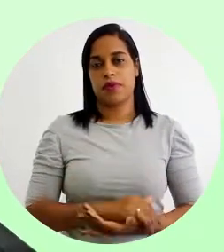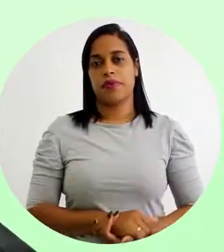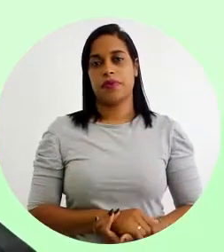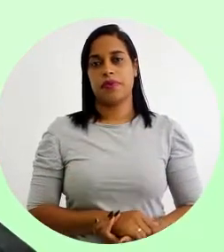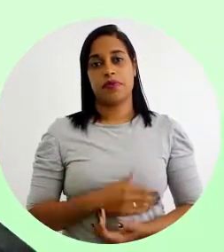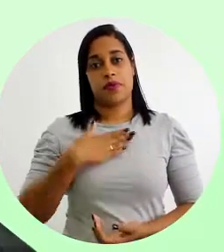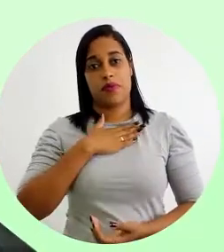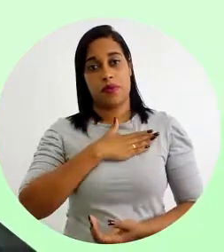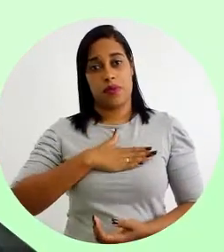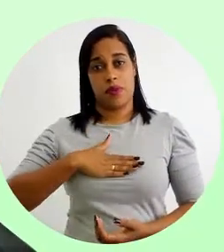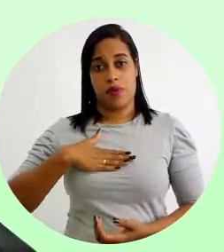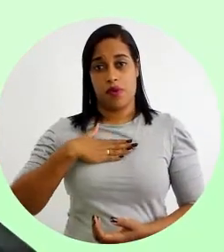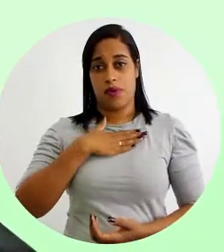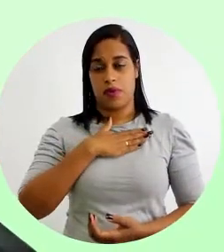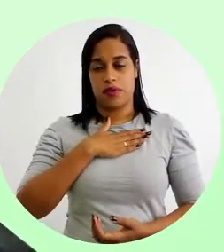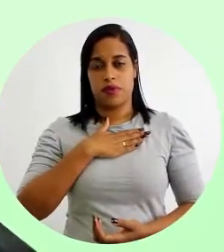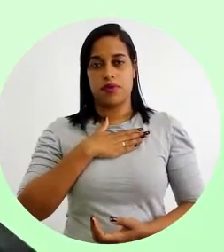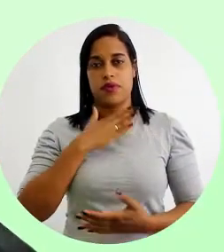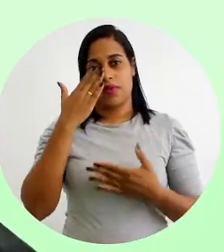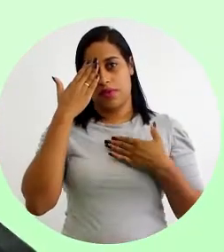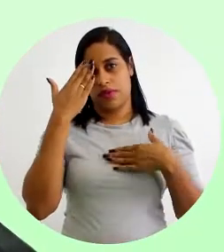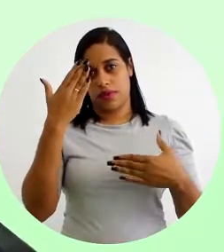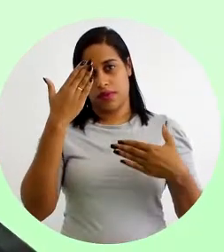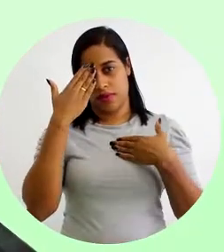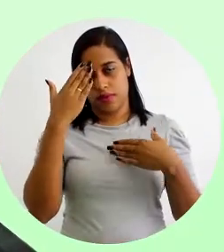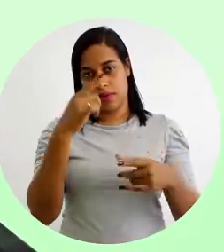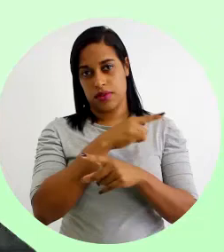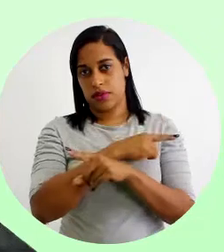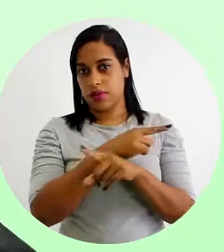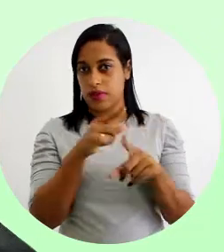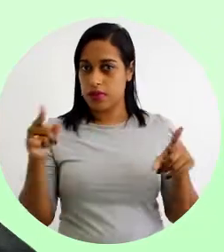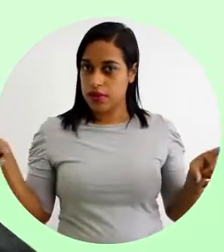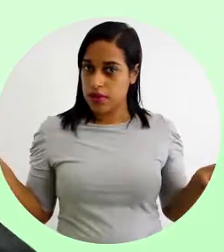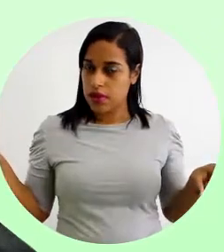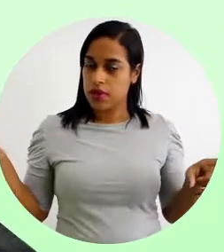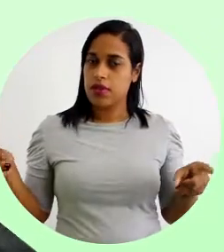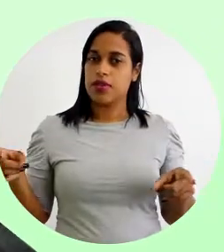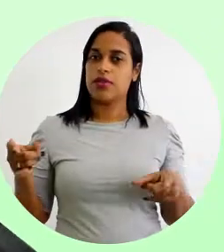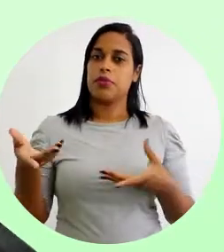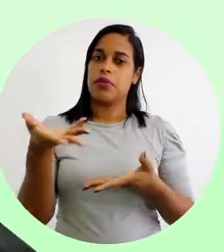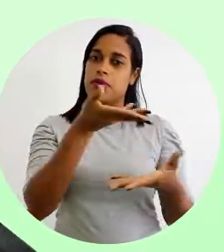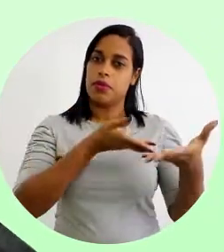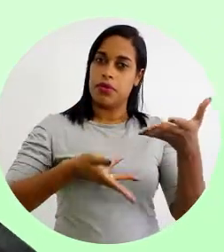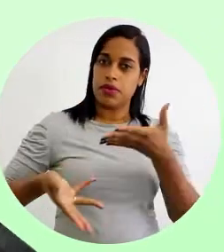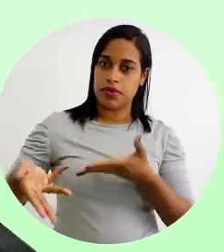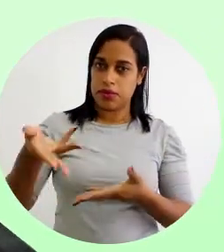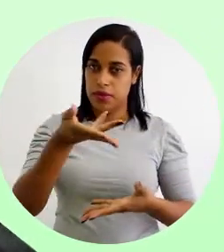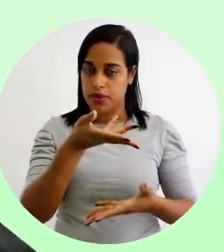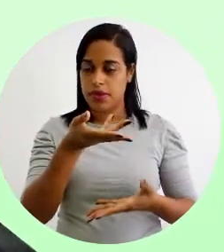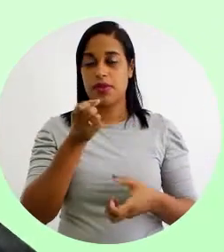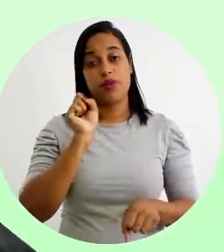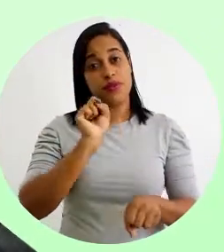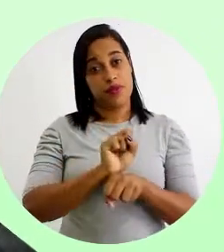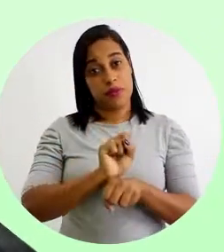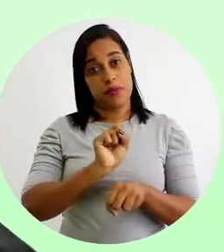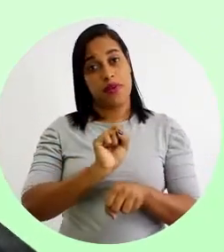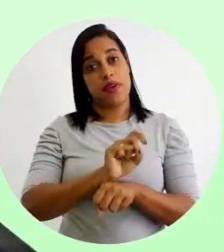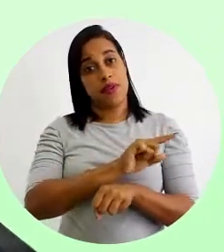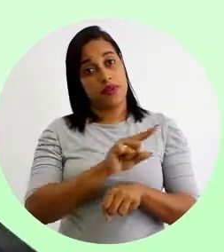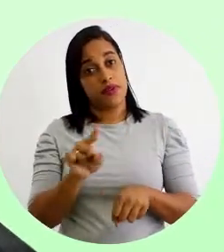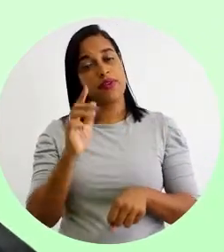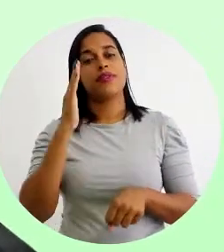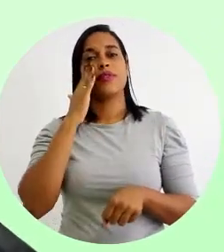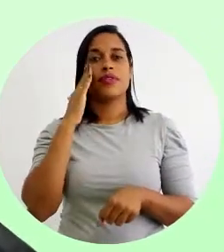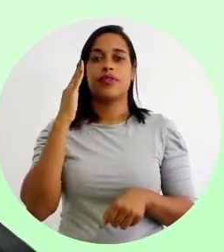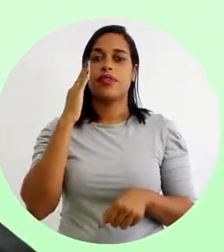escola. Eu gostaria de agradecer a vocês pela participação, espero